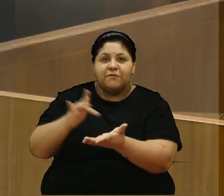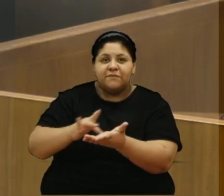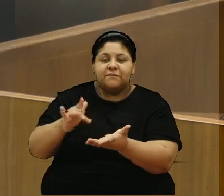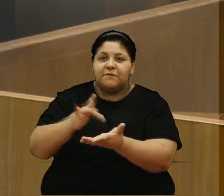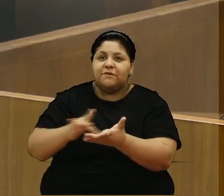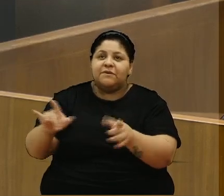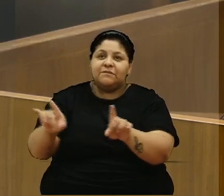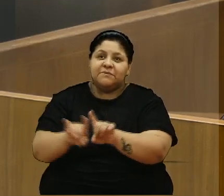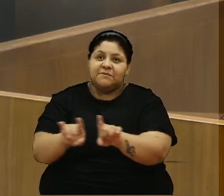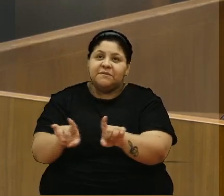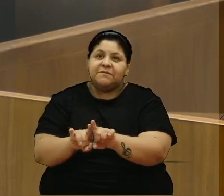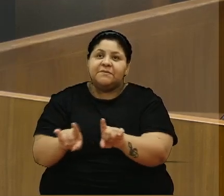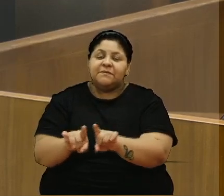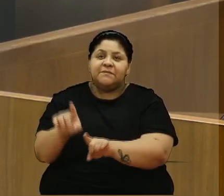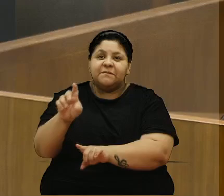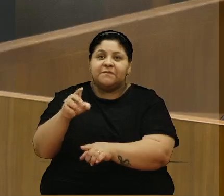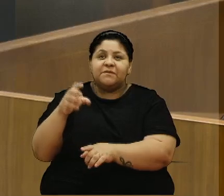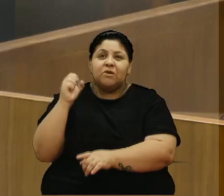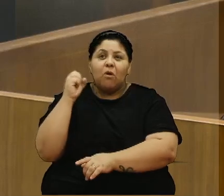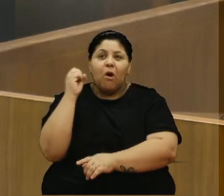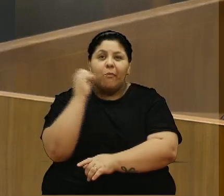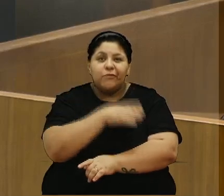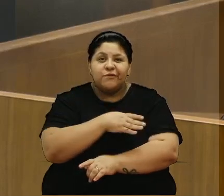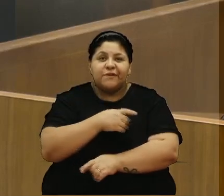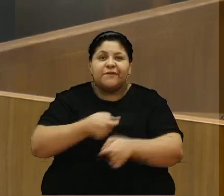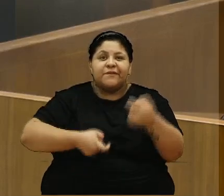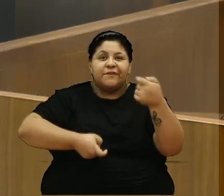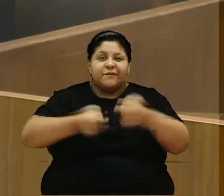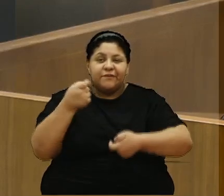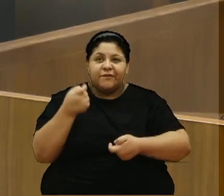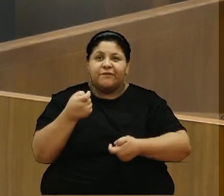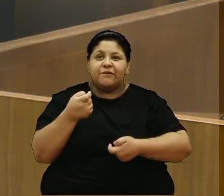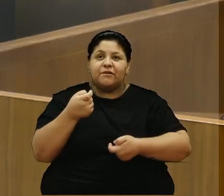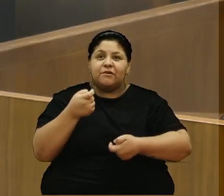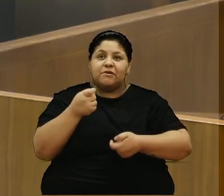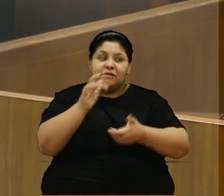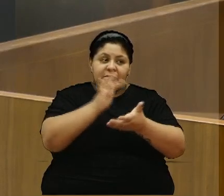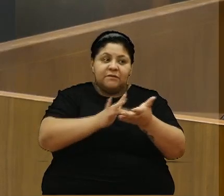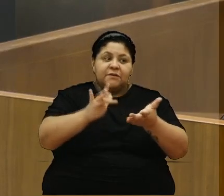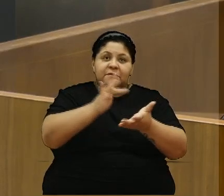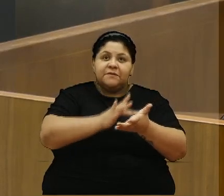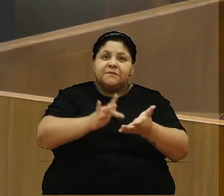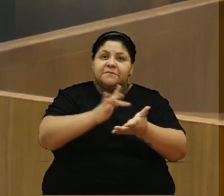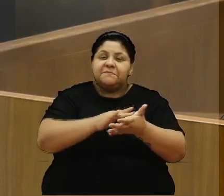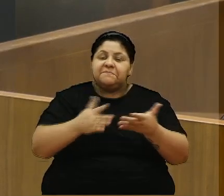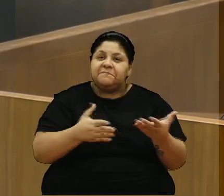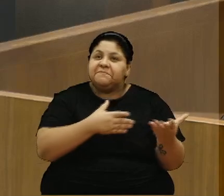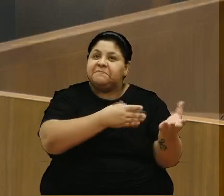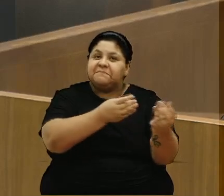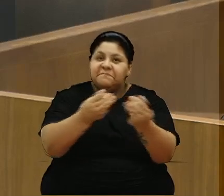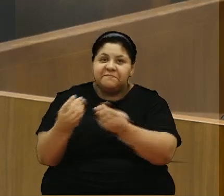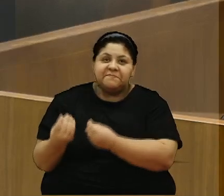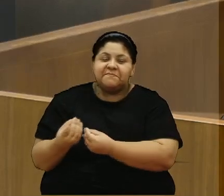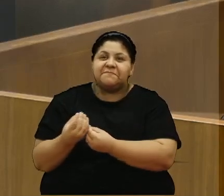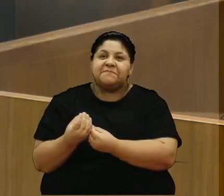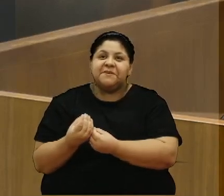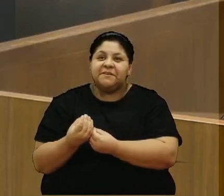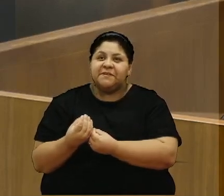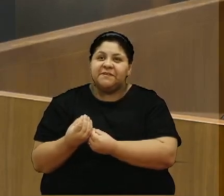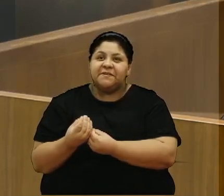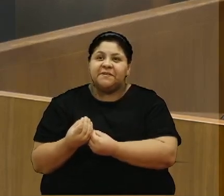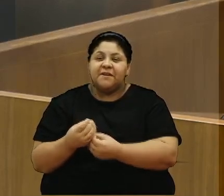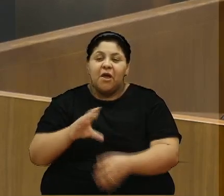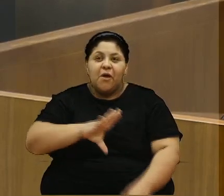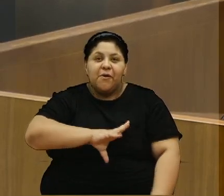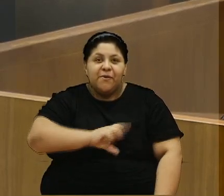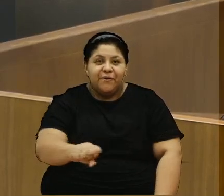Crianças que são abusadas sexualmente através da exploração virtual. E que muitos suicídios